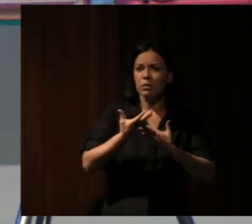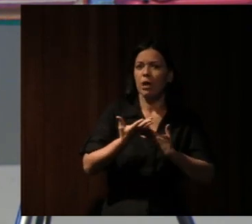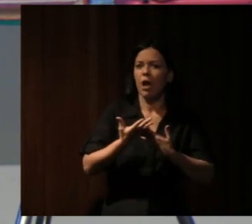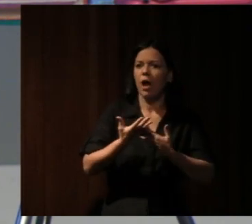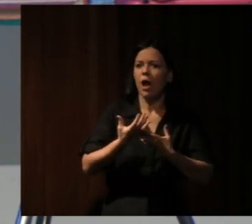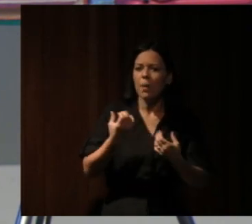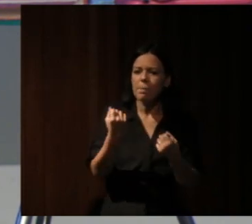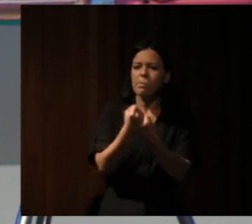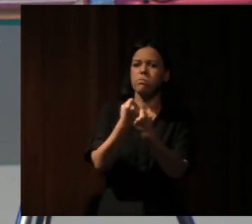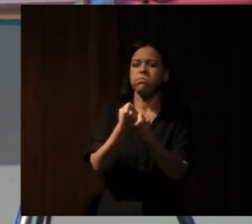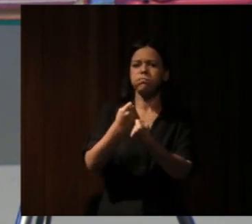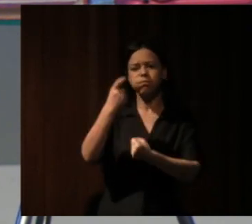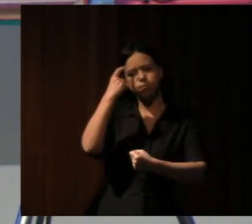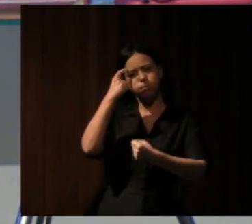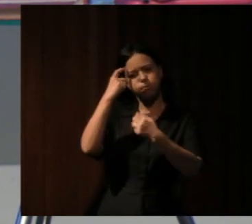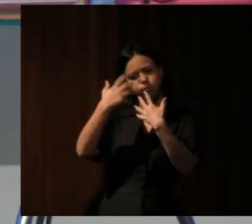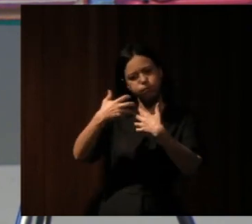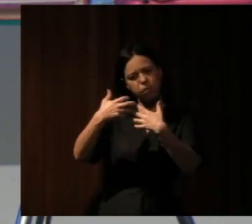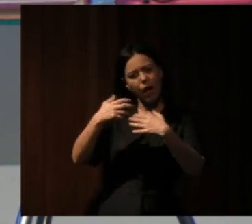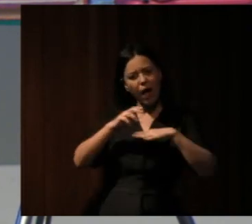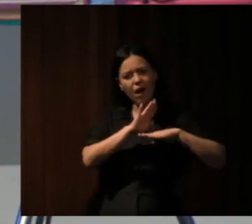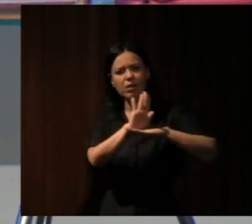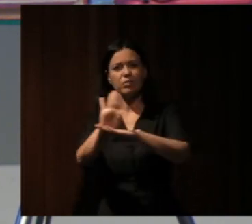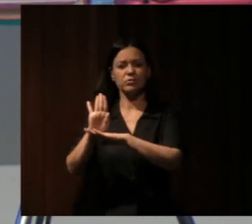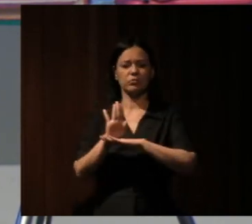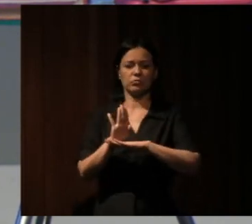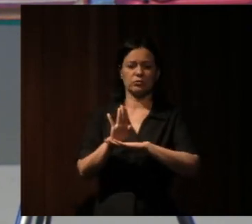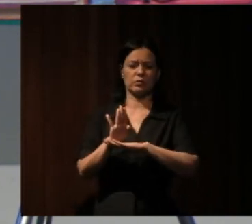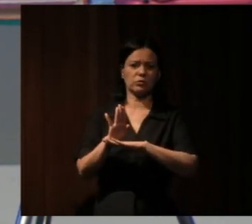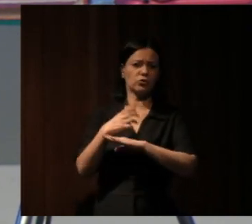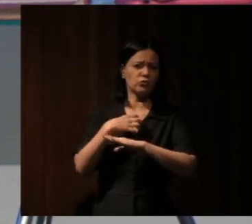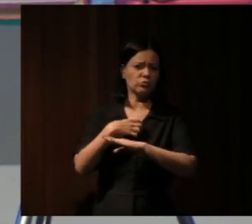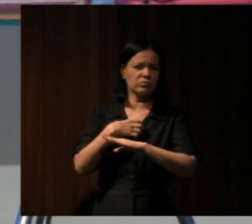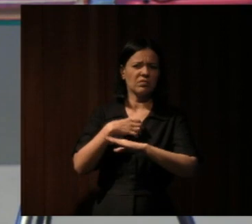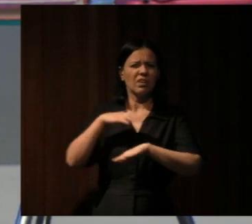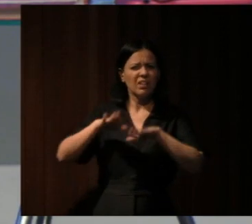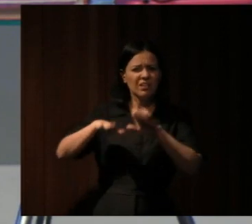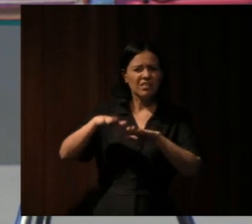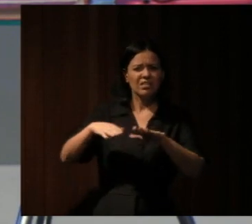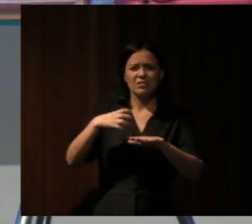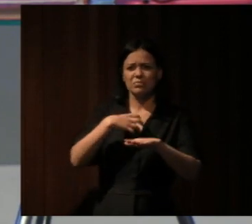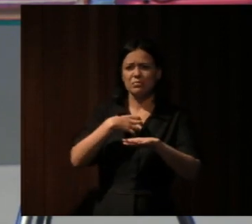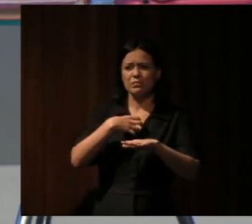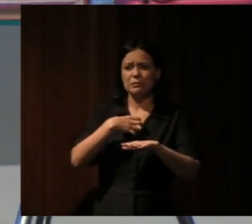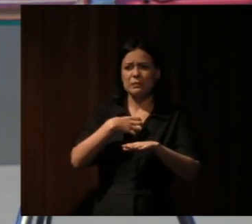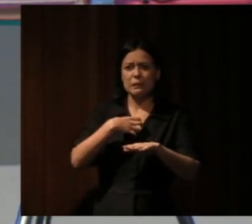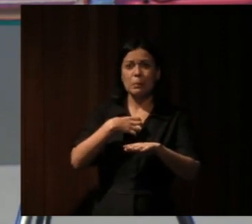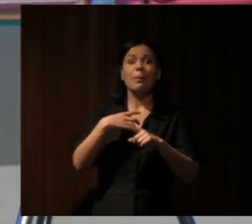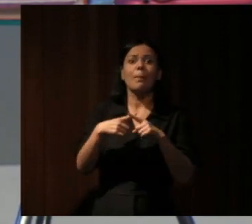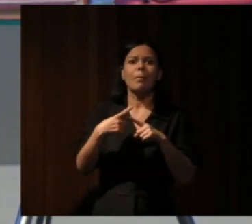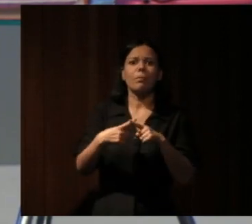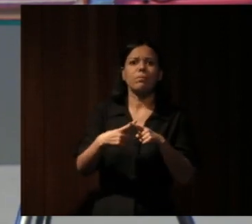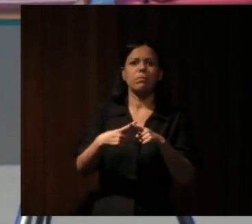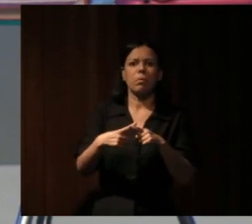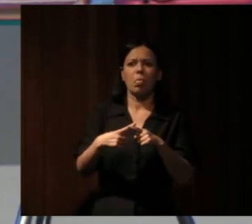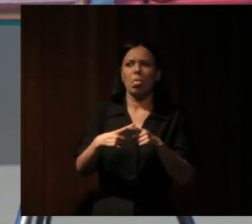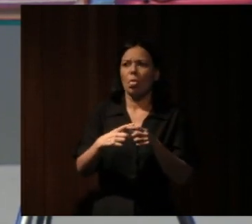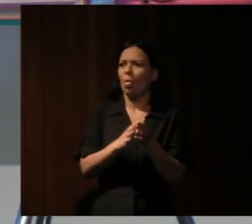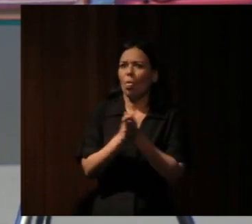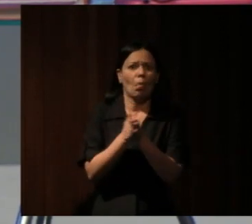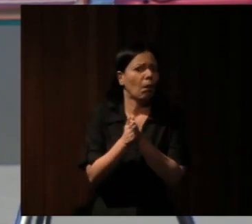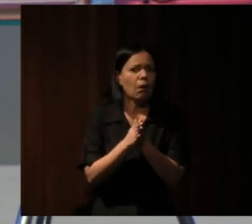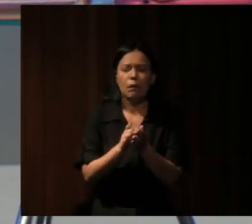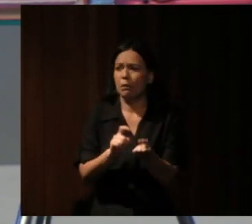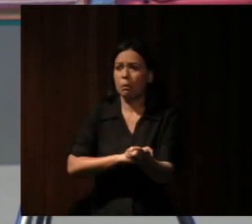a levar essa reflexão e de repente derrubar essa visão que o pânico traz né que é é é